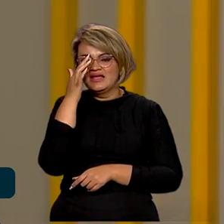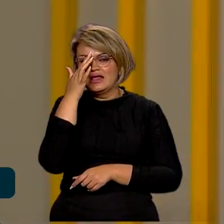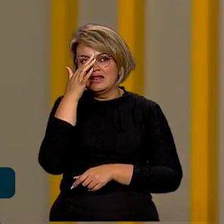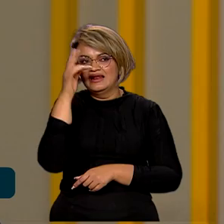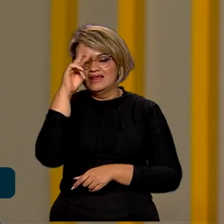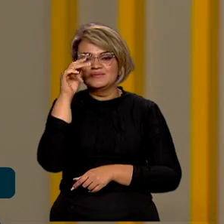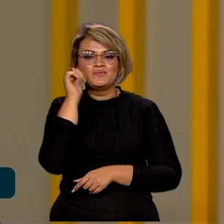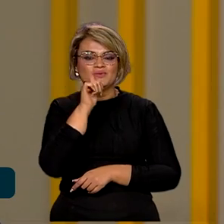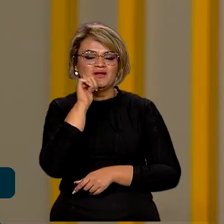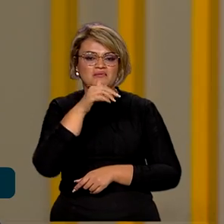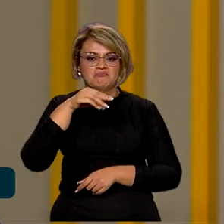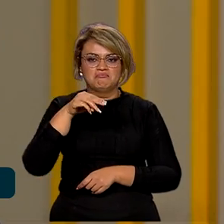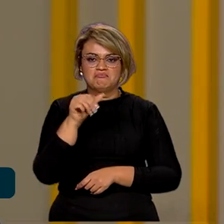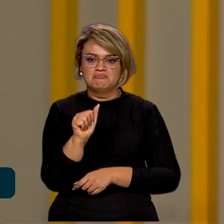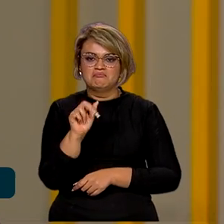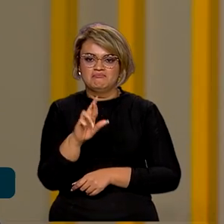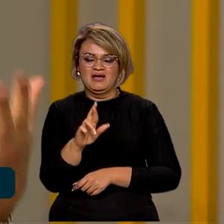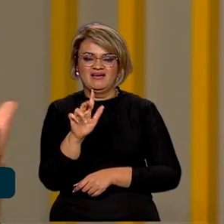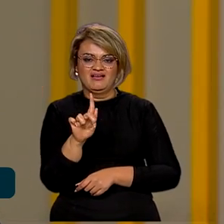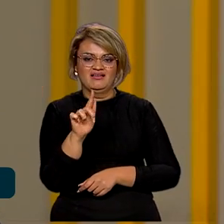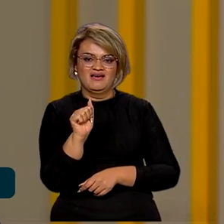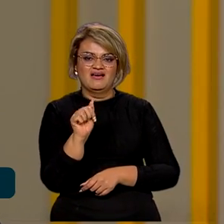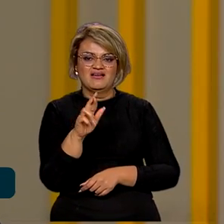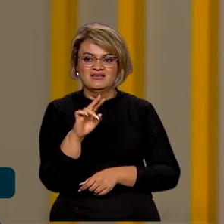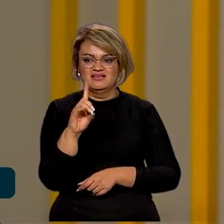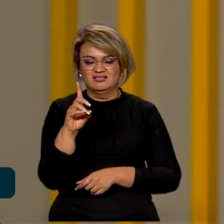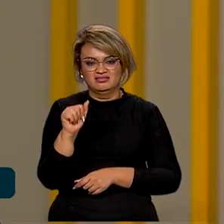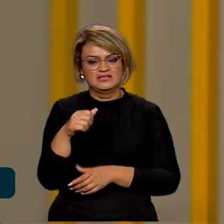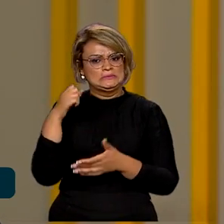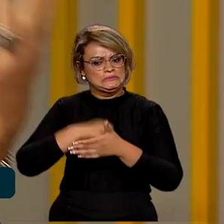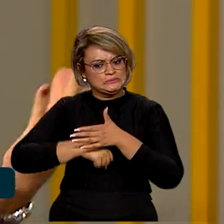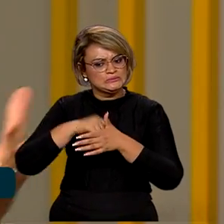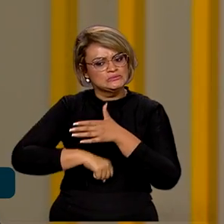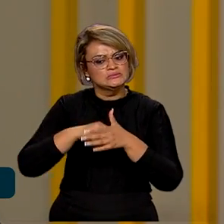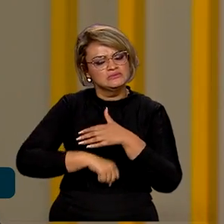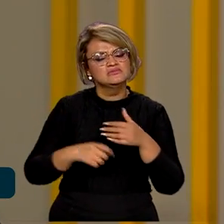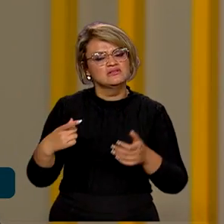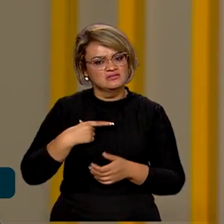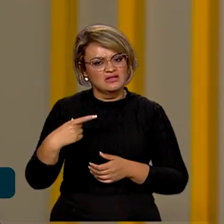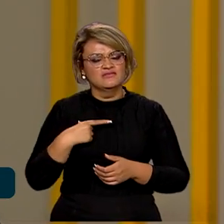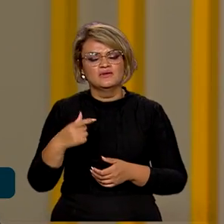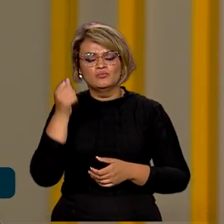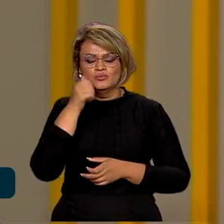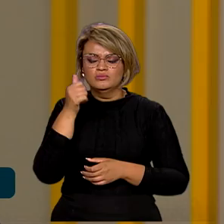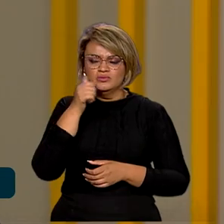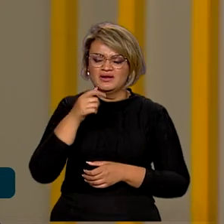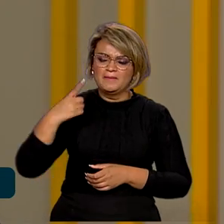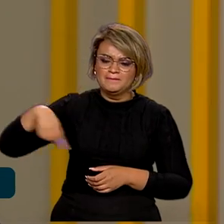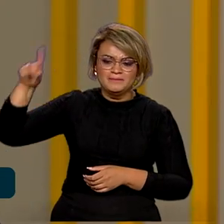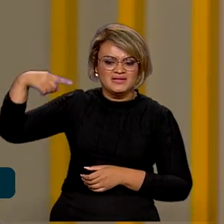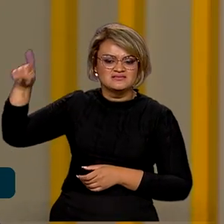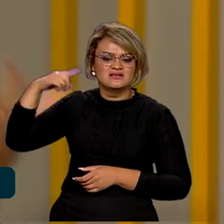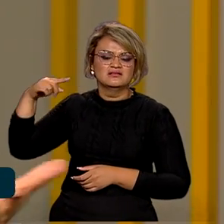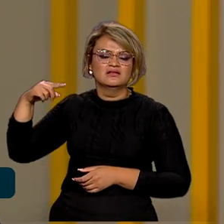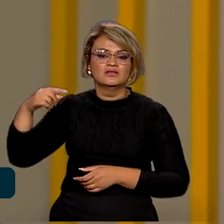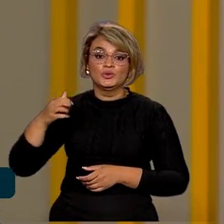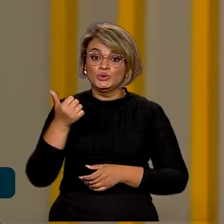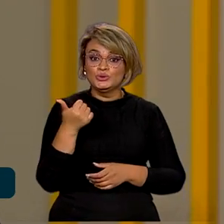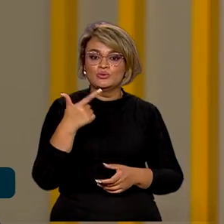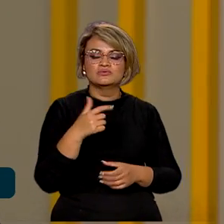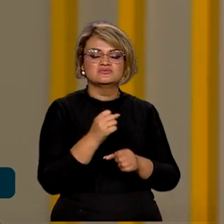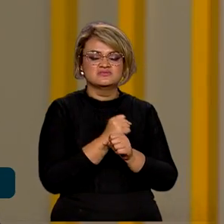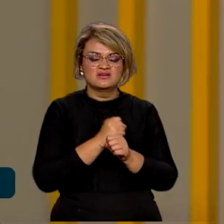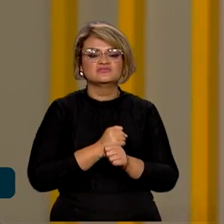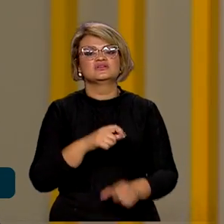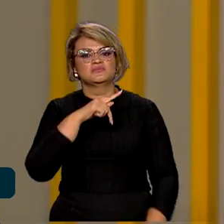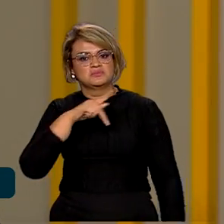homenagem à Margarida Maria Alves, né, uma grande lutadora, uma mulher que, né, há décadas passadas, ela foi durante 12 anos presidenta